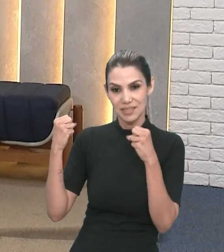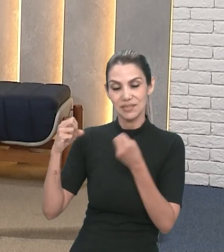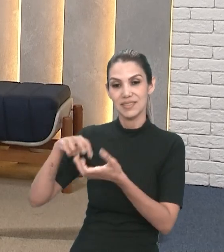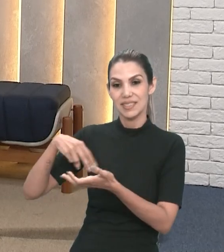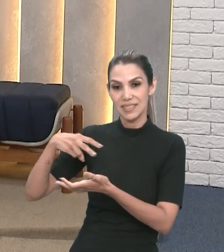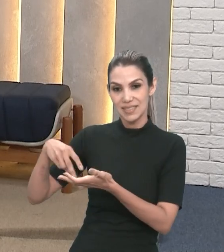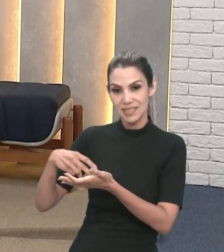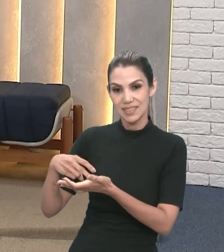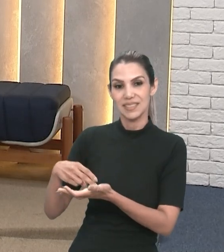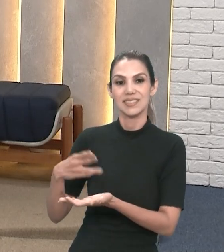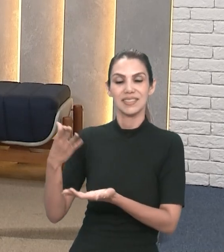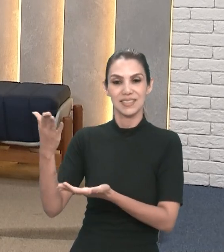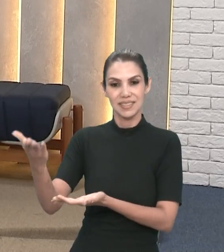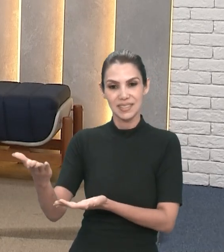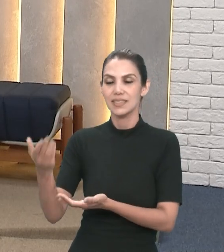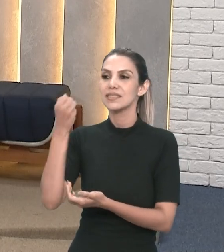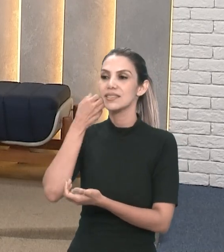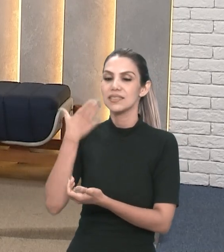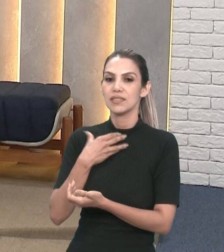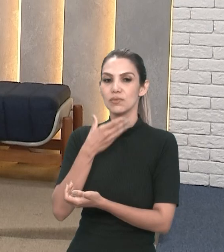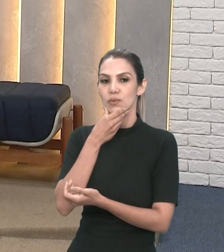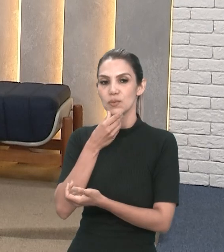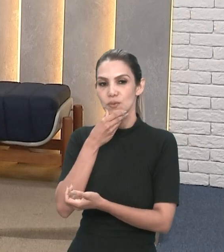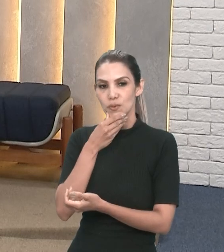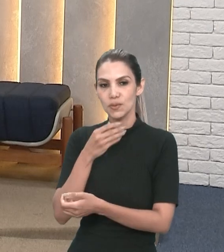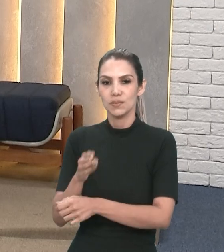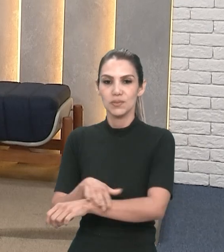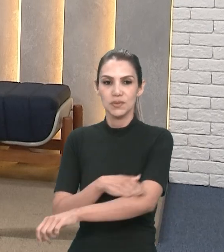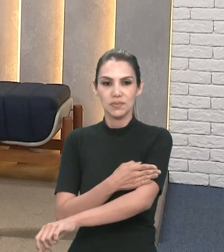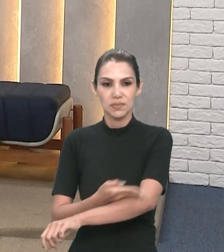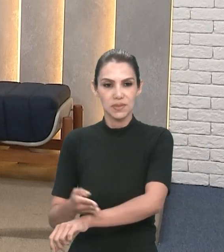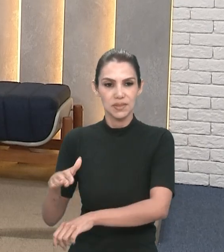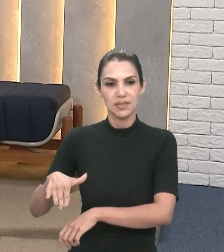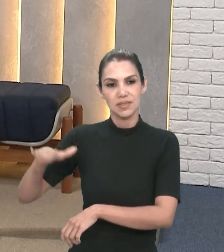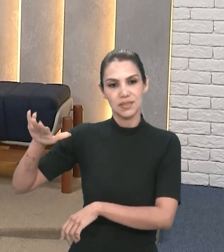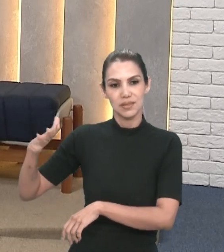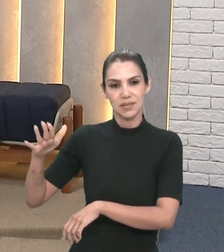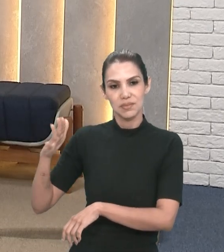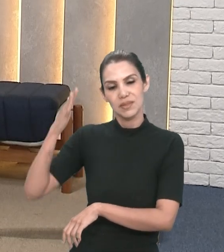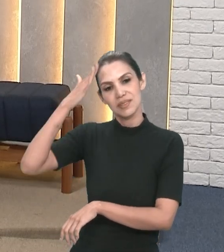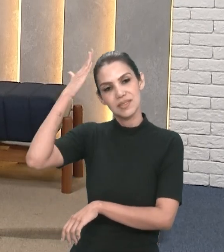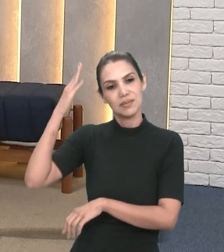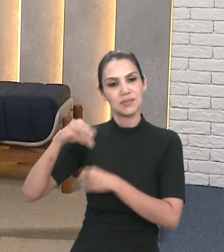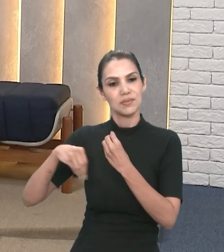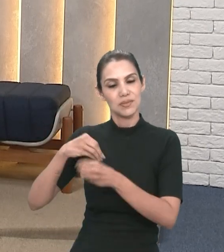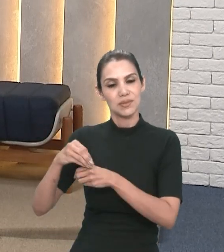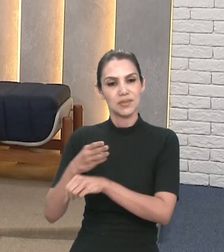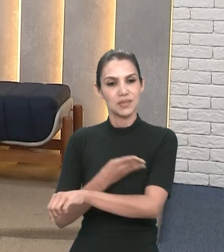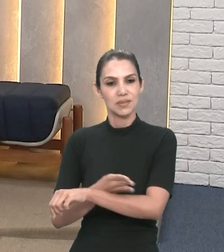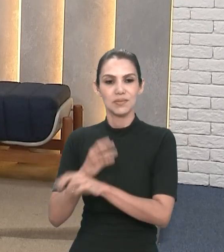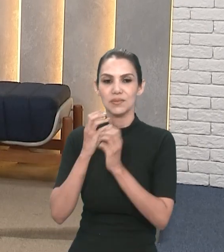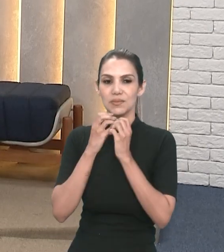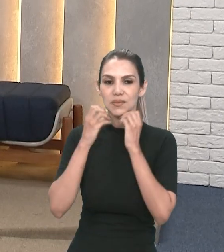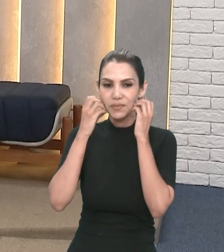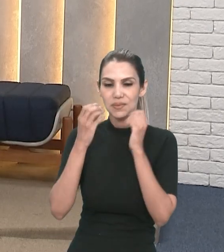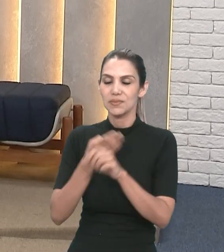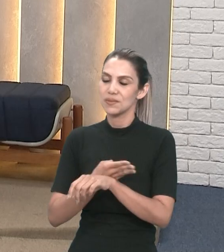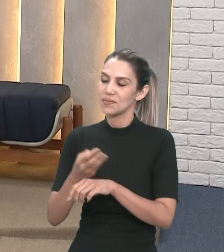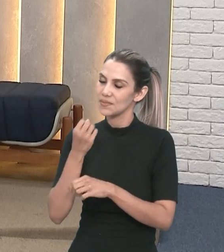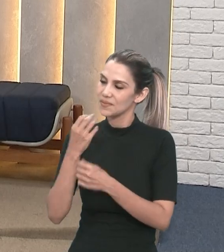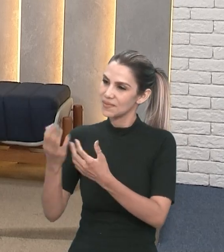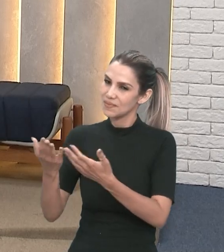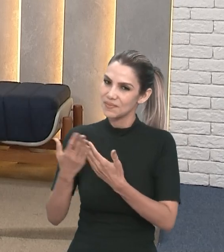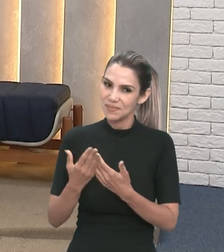Demarque, ele que se descreve como um homem branco, com estatura média, cabelo grisalho e barba branca. Seja muito bem-vindo. Prazer,